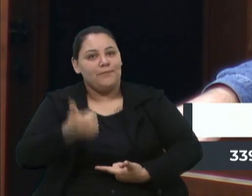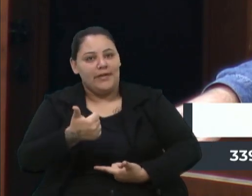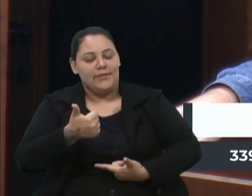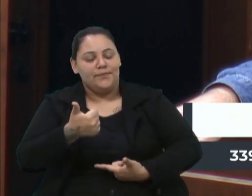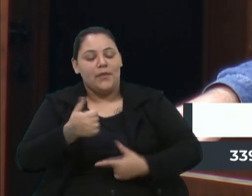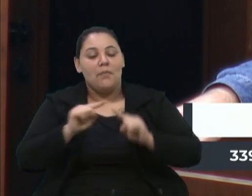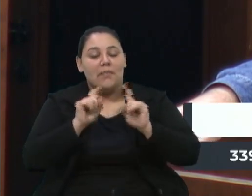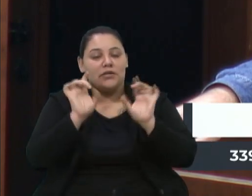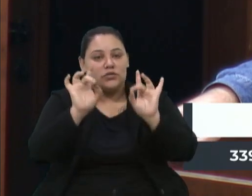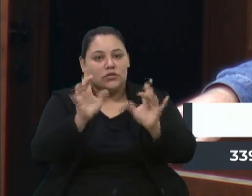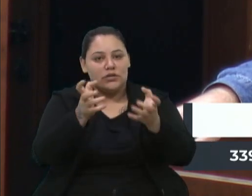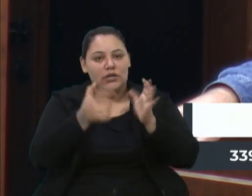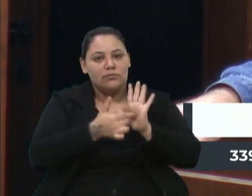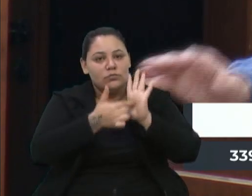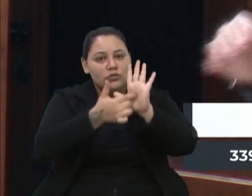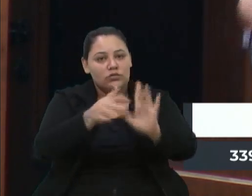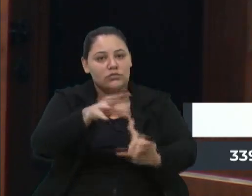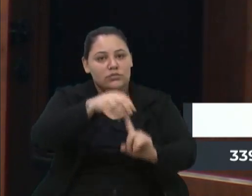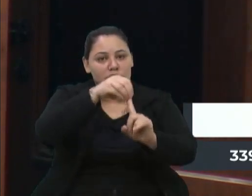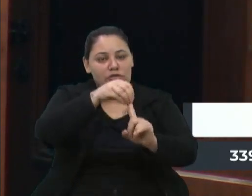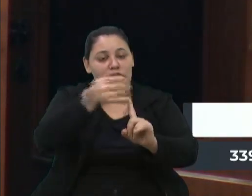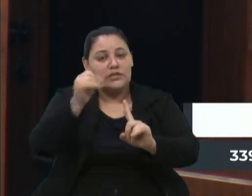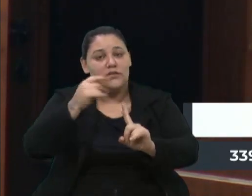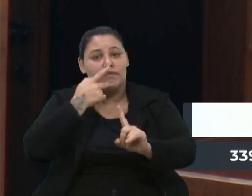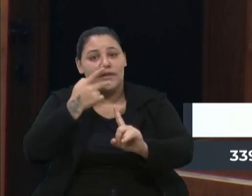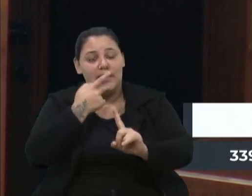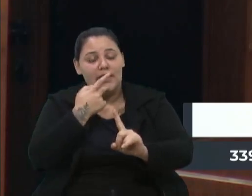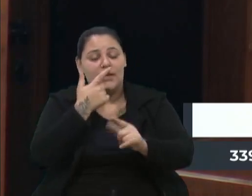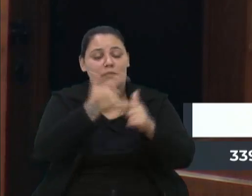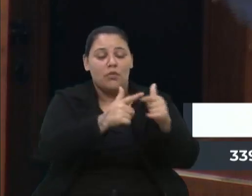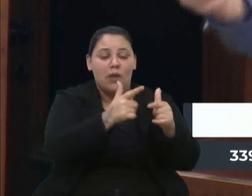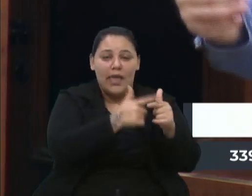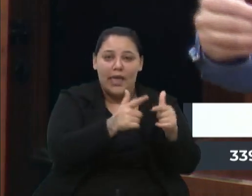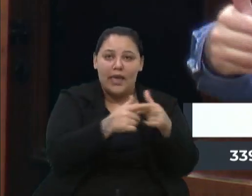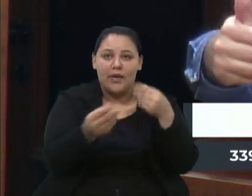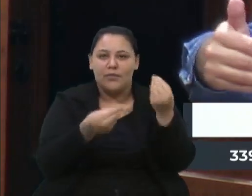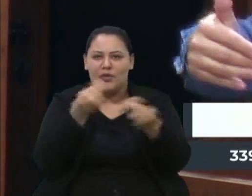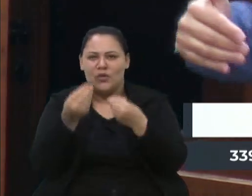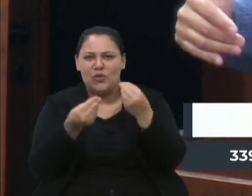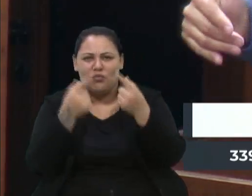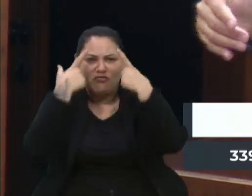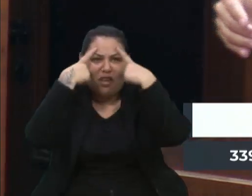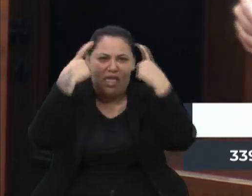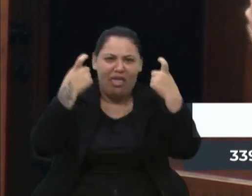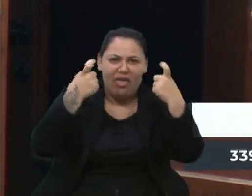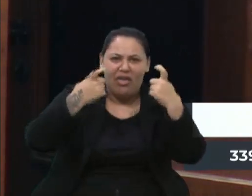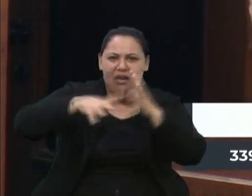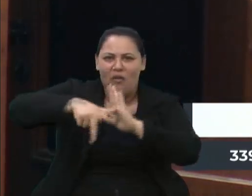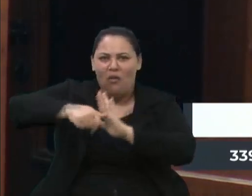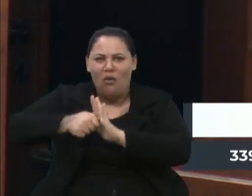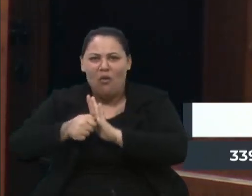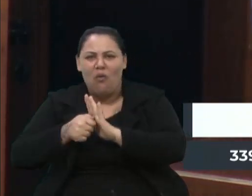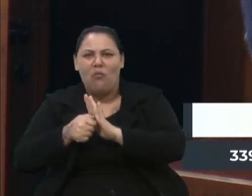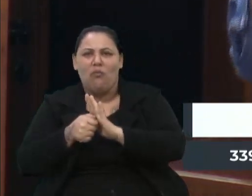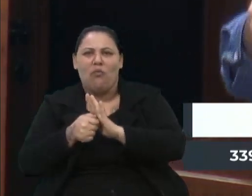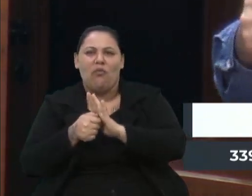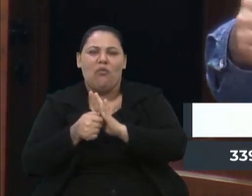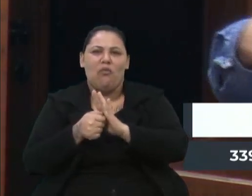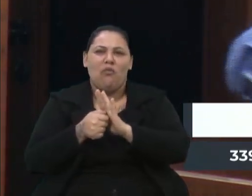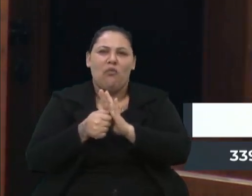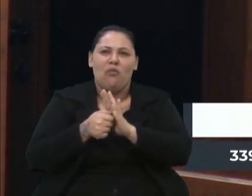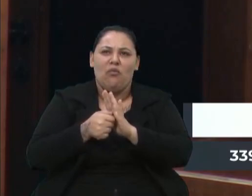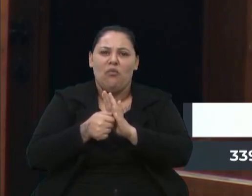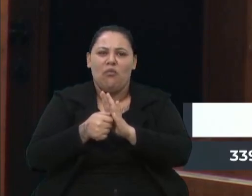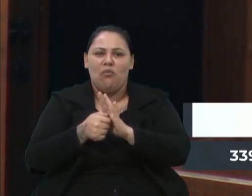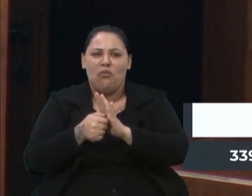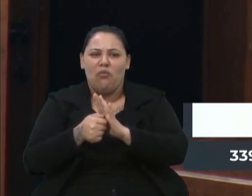destacar que quando a gente fala em problemas como vandalismo como atentados terroristas ou tantas